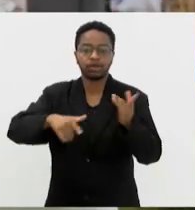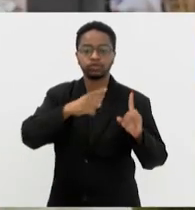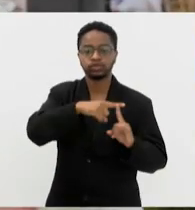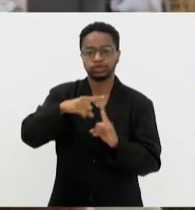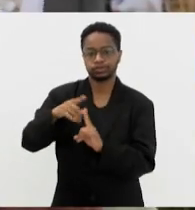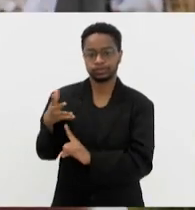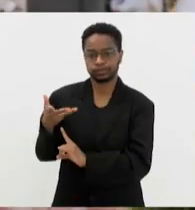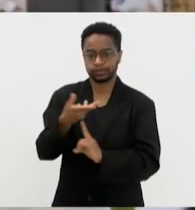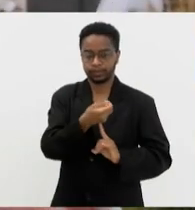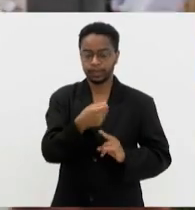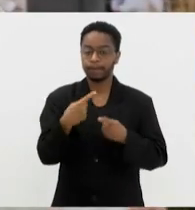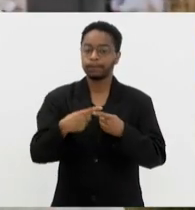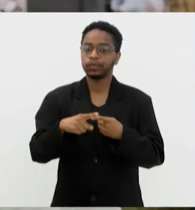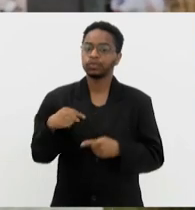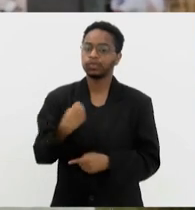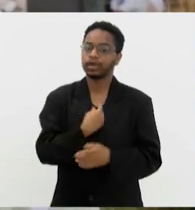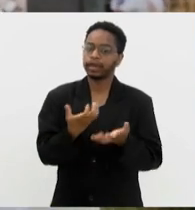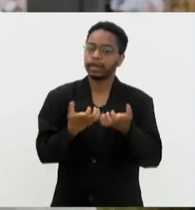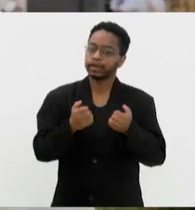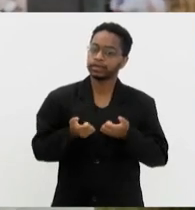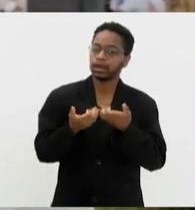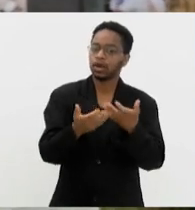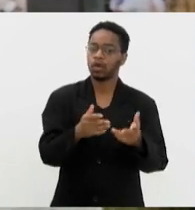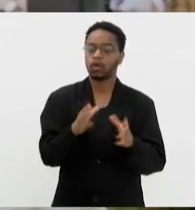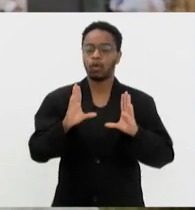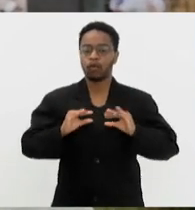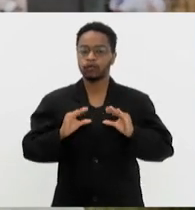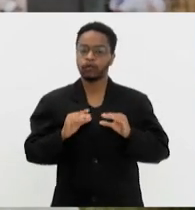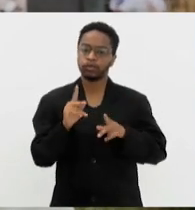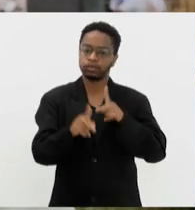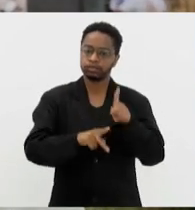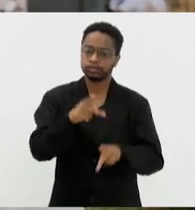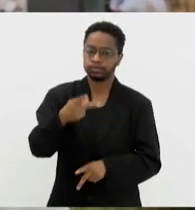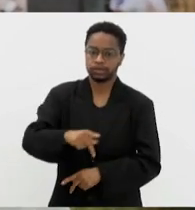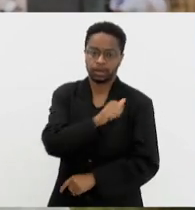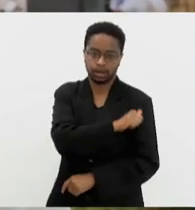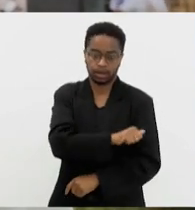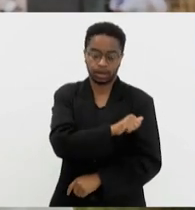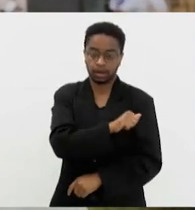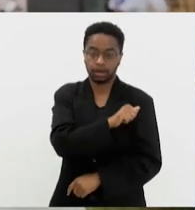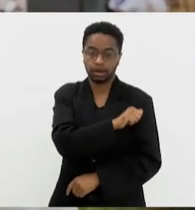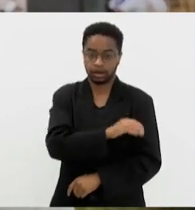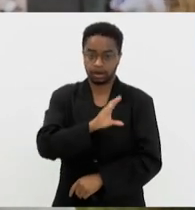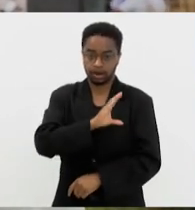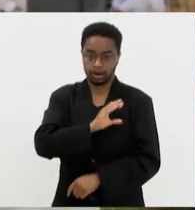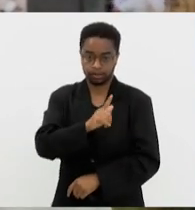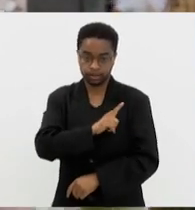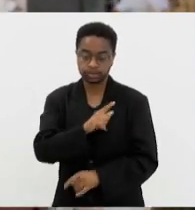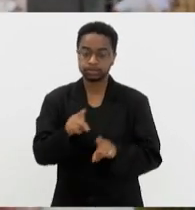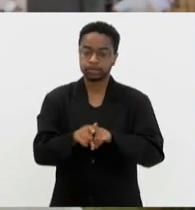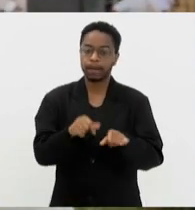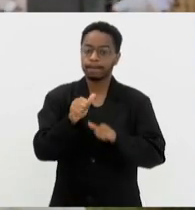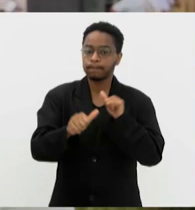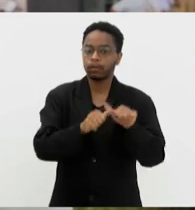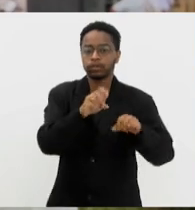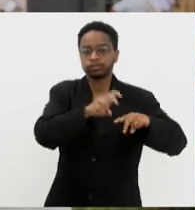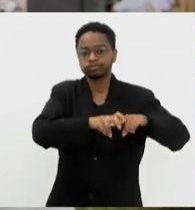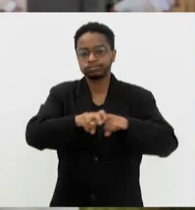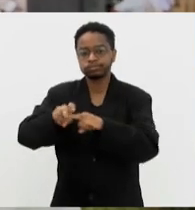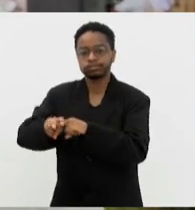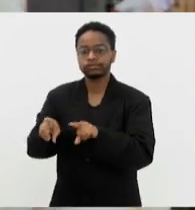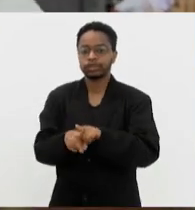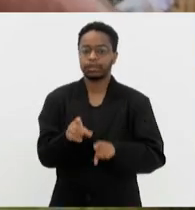está fazendo, para o conforto da população aqui de Campo Grande, a troca de todas as poltronas, o